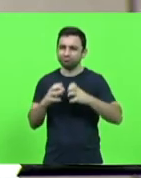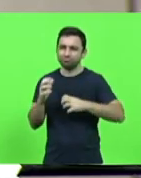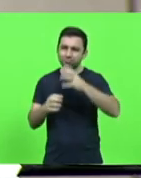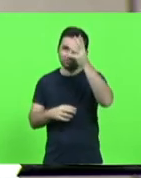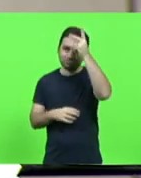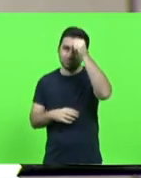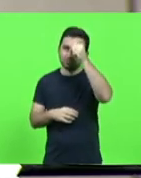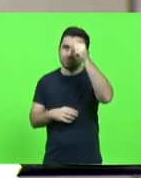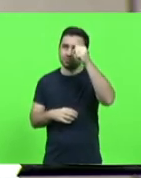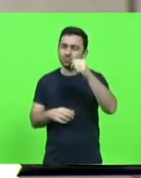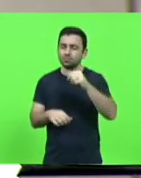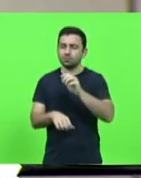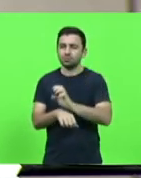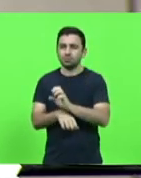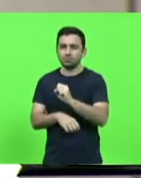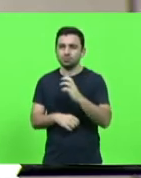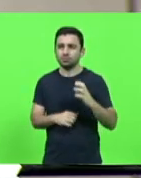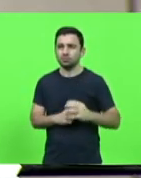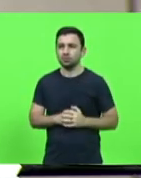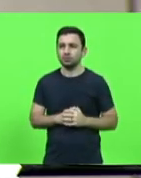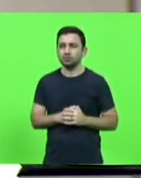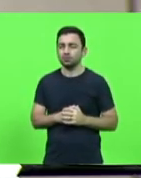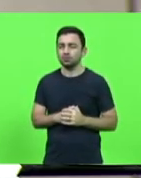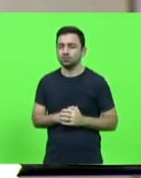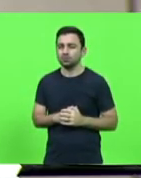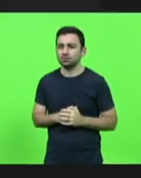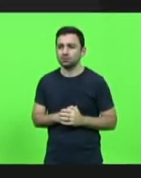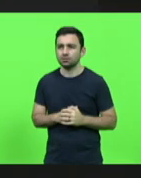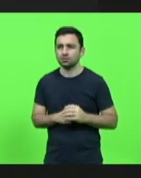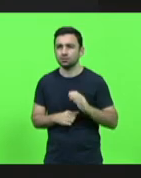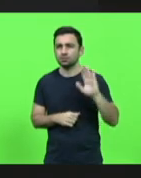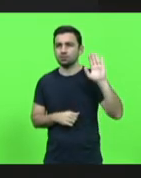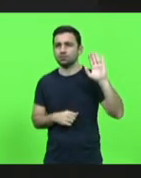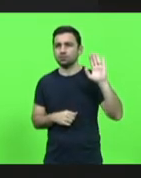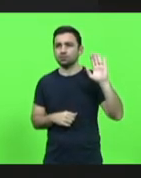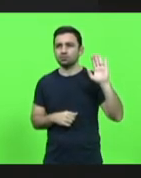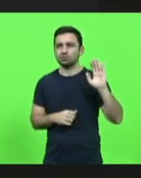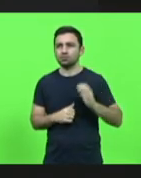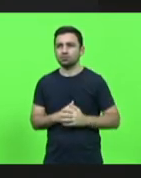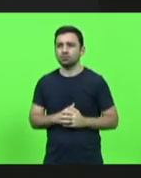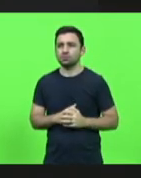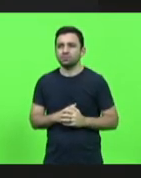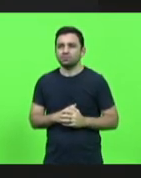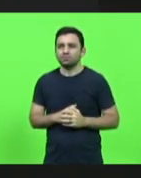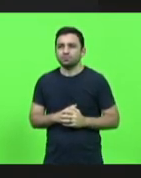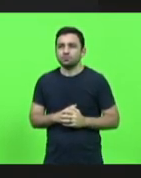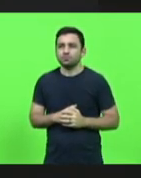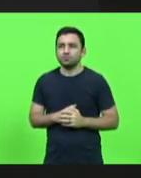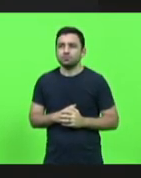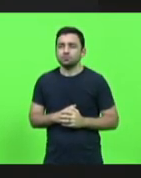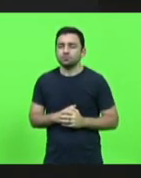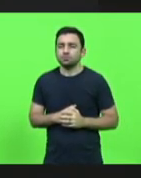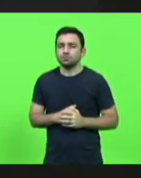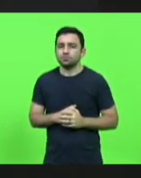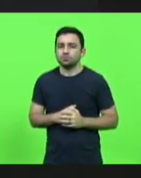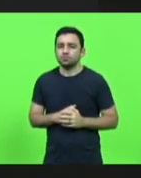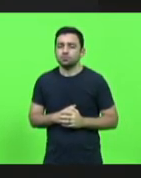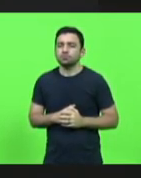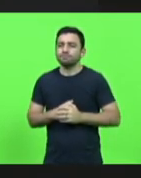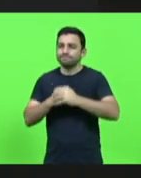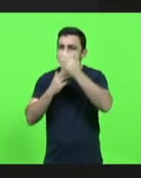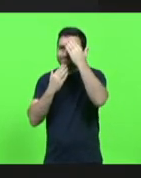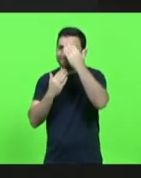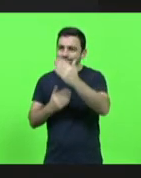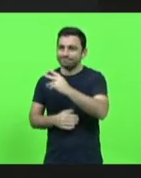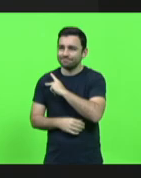Catarina. Eu, presidente. Pois não, em discussão. Eu. Deputado Márcio Machado. Muito obrigado, presidente